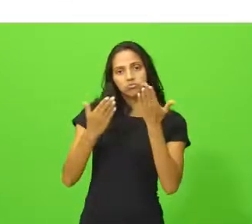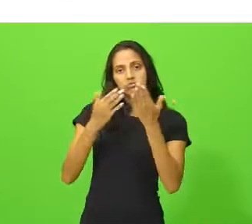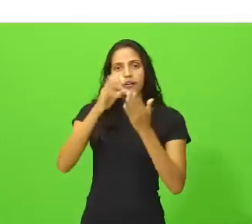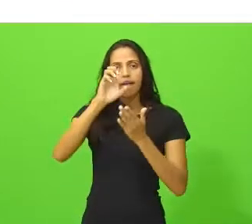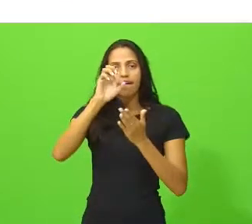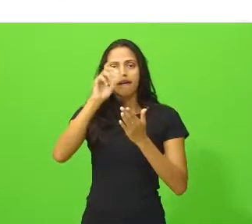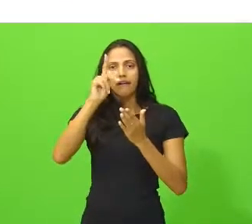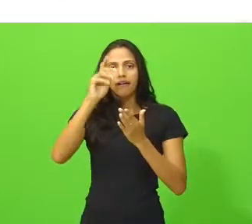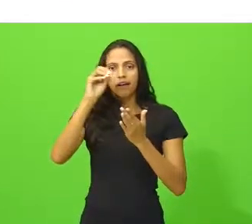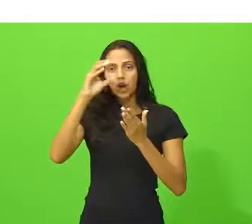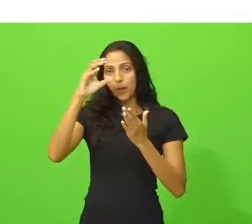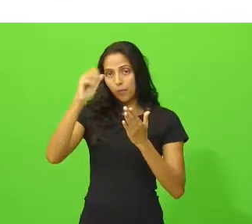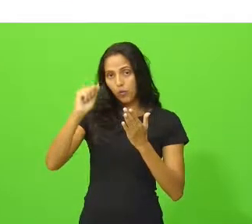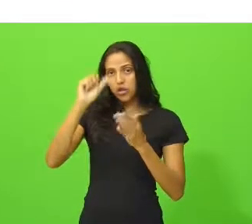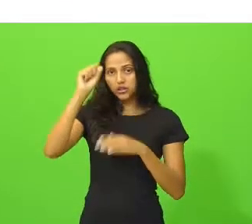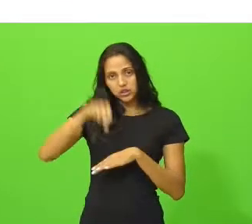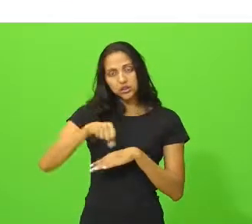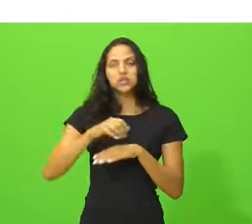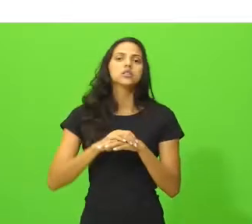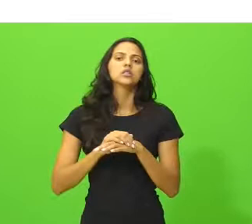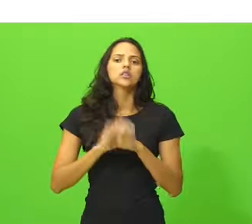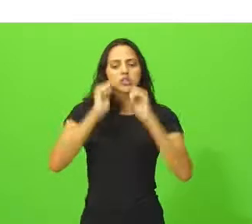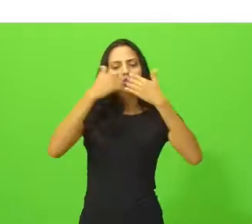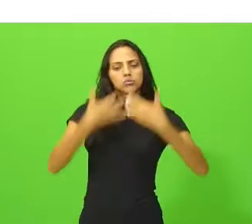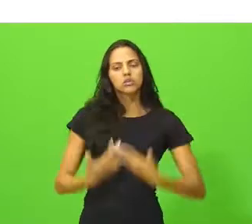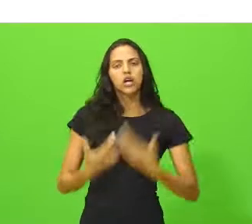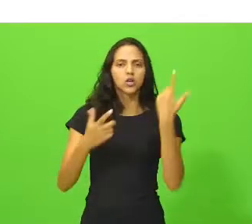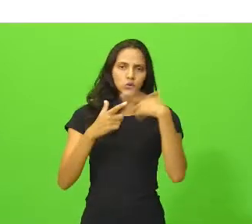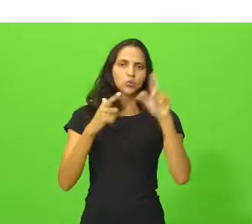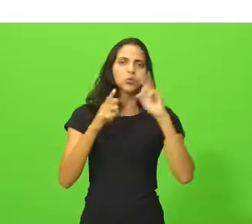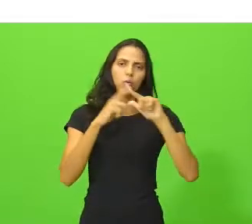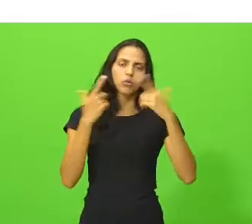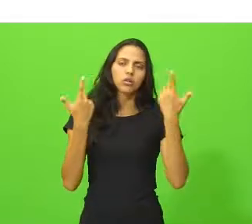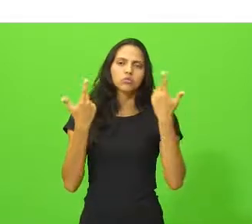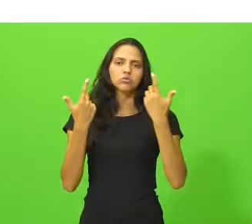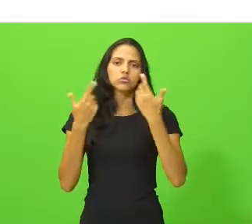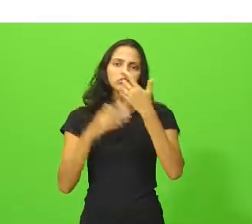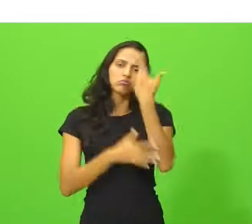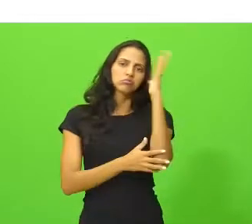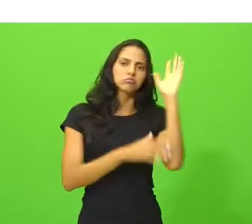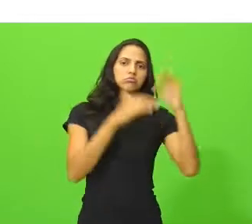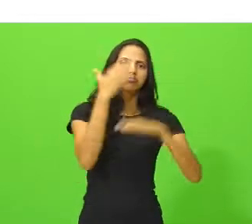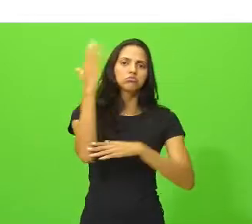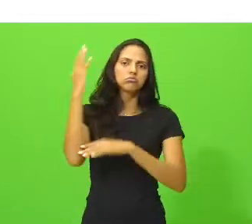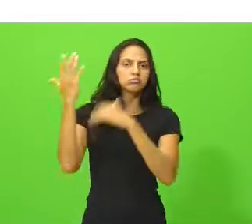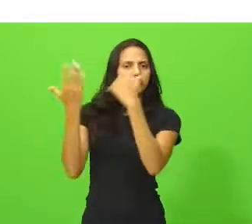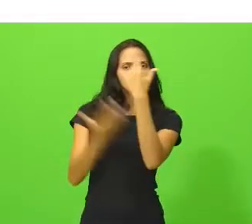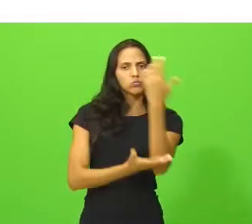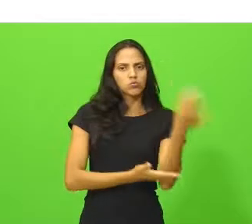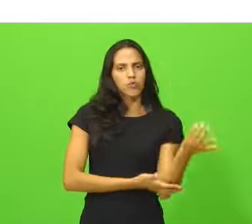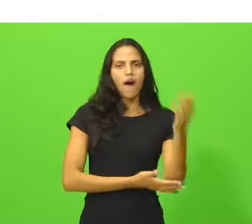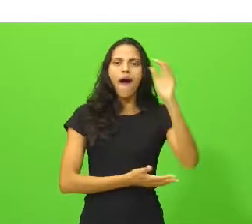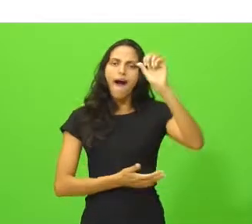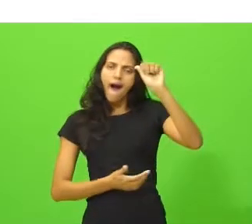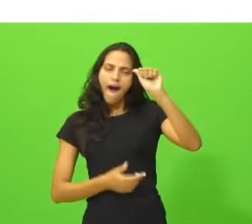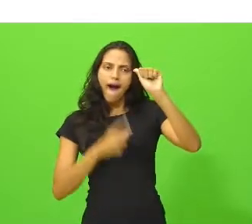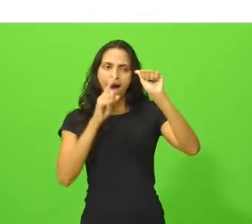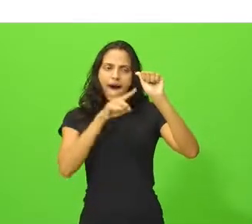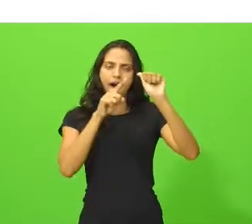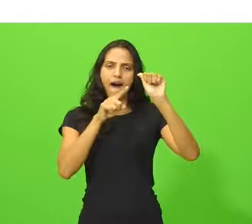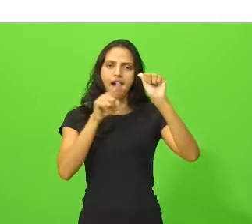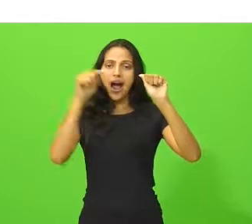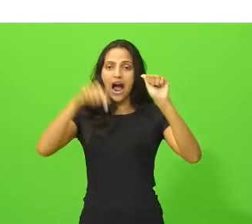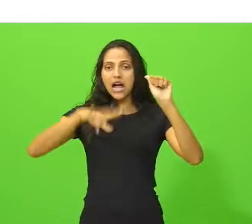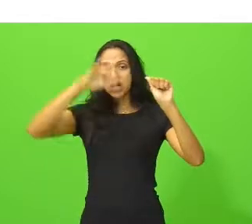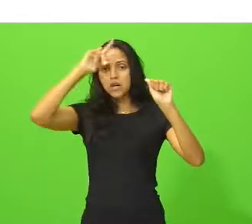agora a pergunta propriamente dita. A partir da situação problema descrita, conclui-se que, alternativa A, o desmatamento